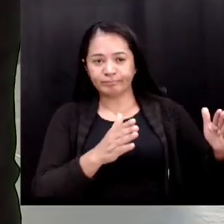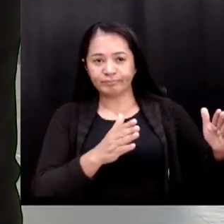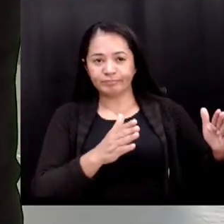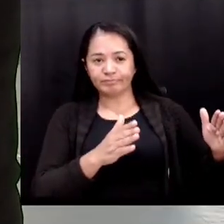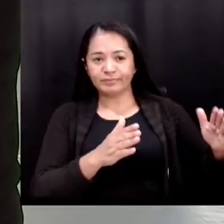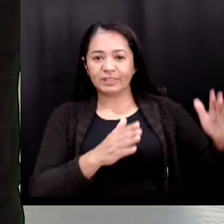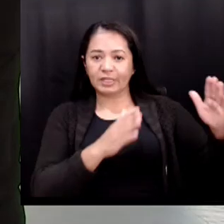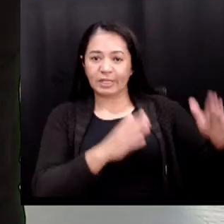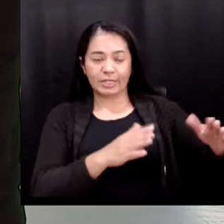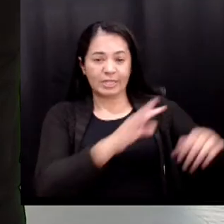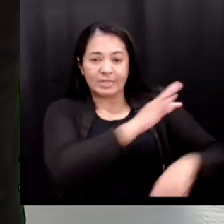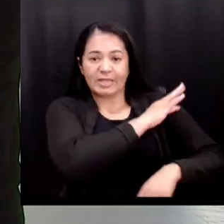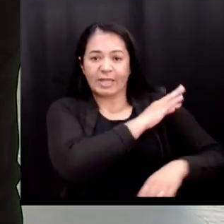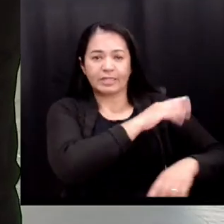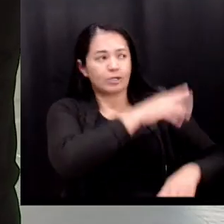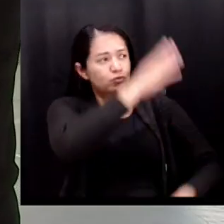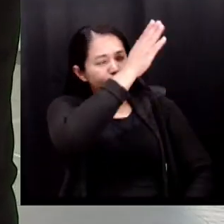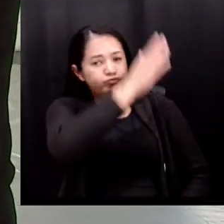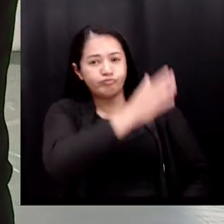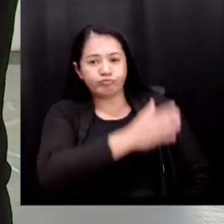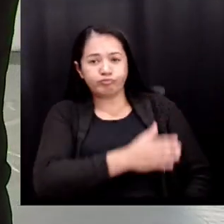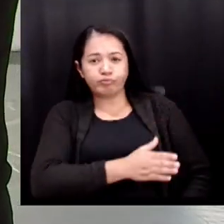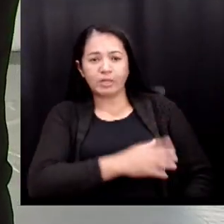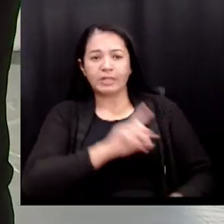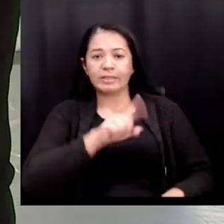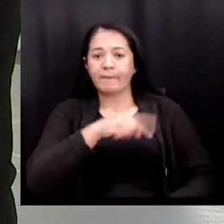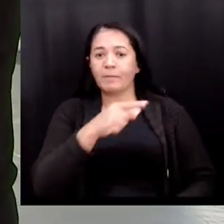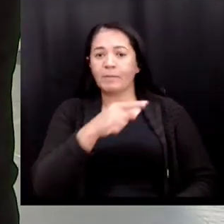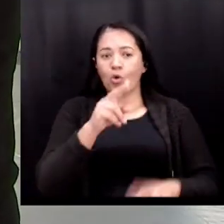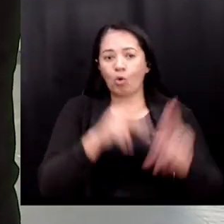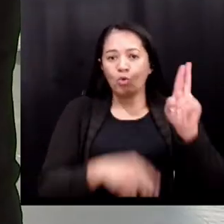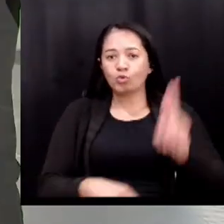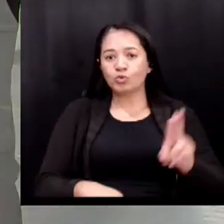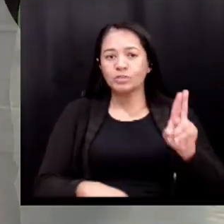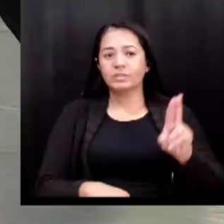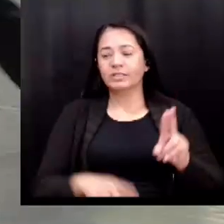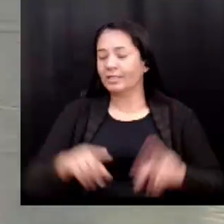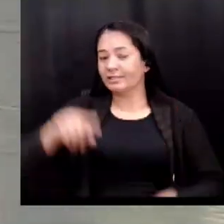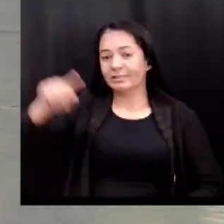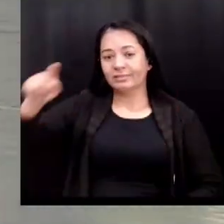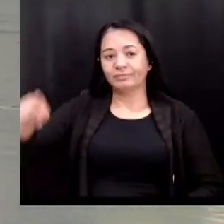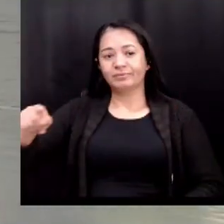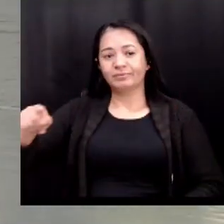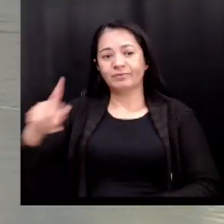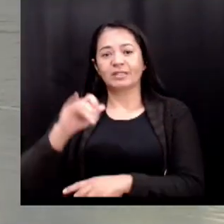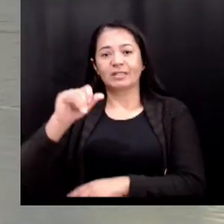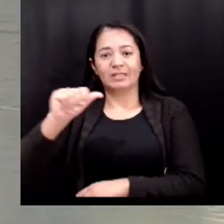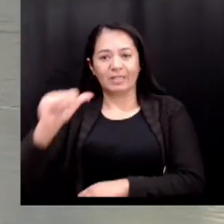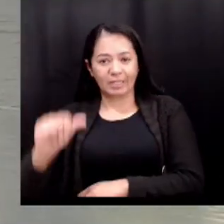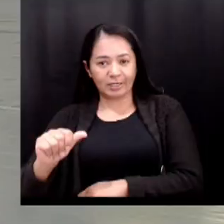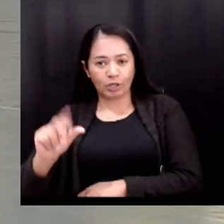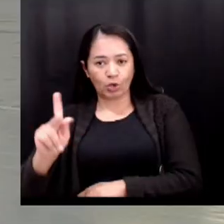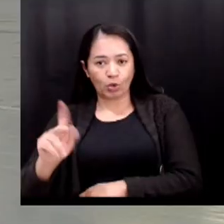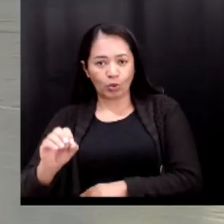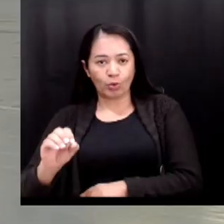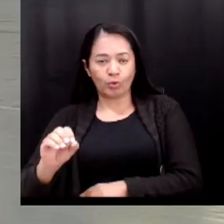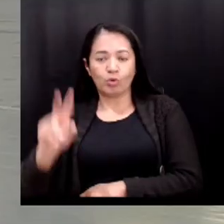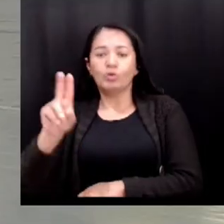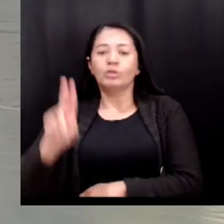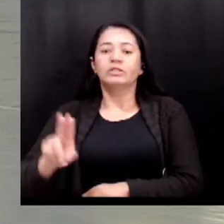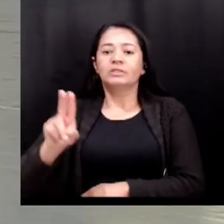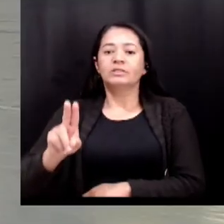de projeção, posteriormente utilizados pelo judô. E Gyaku-waza, posteriormente utilizado pelo